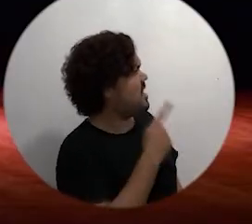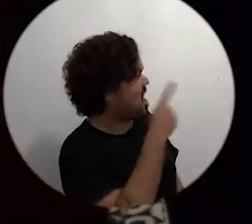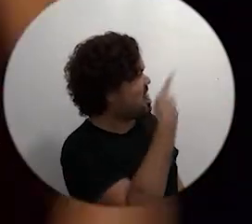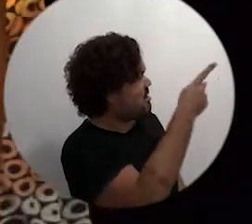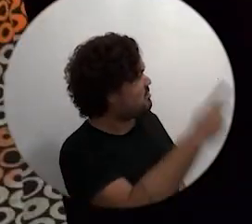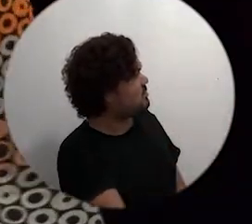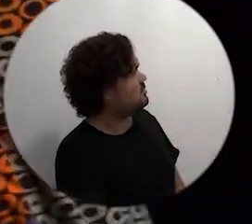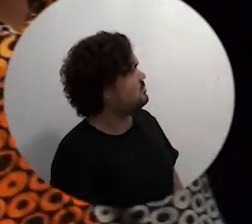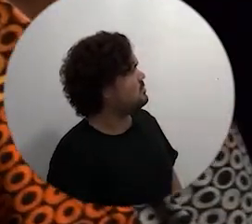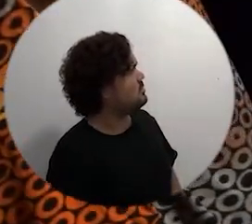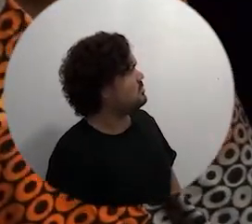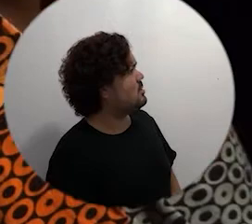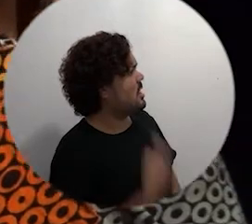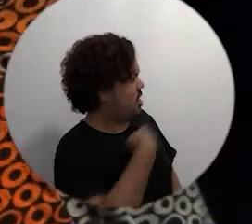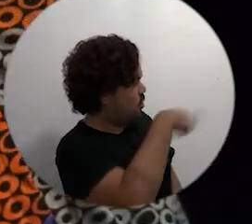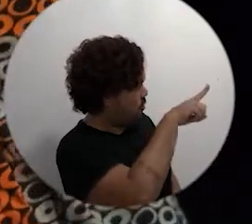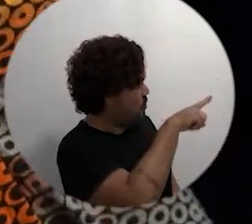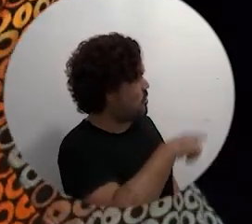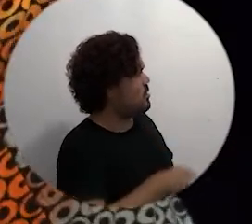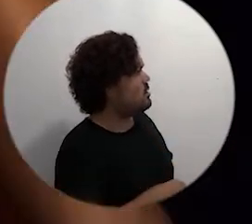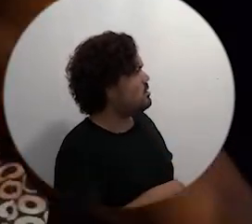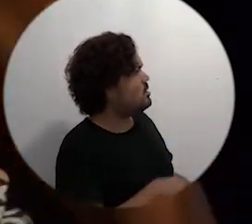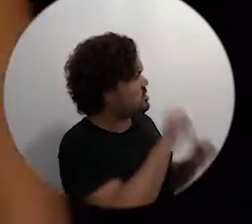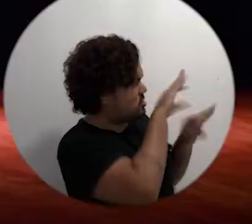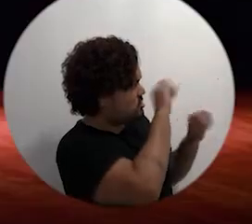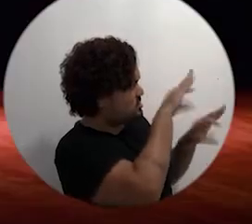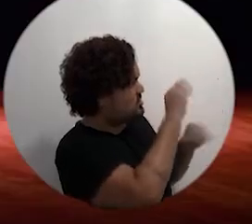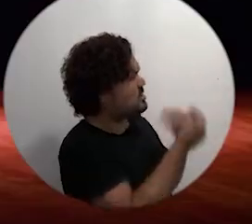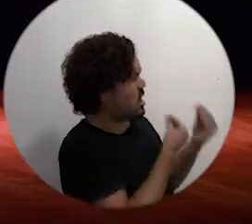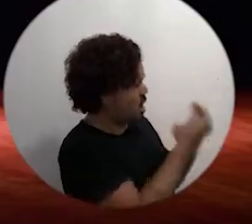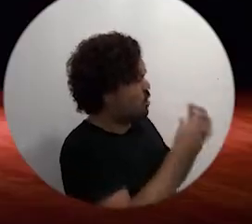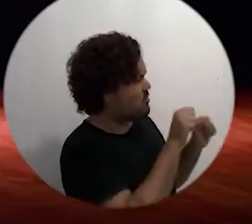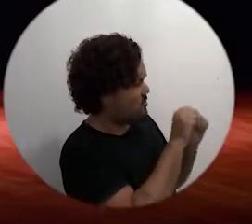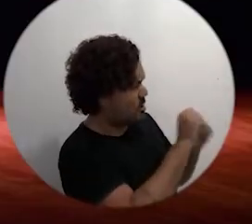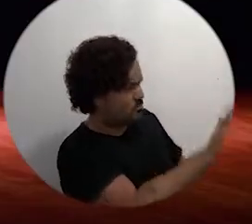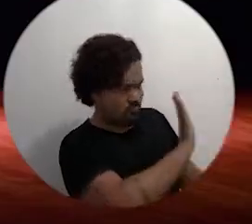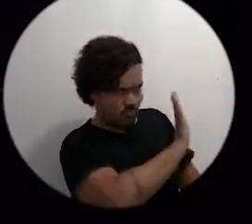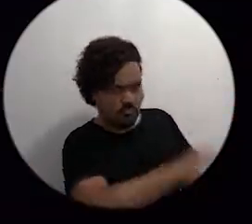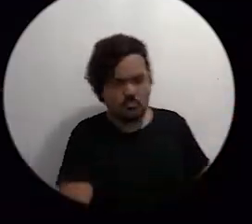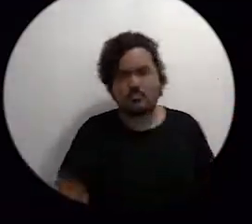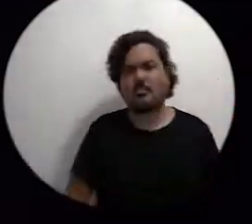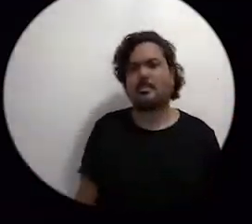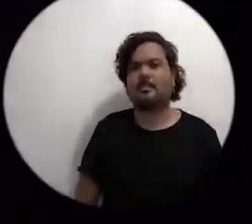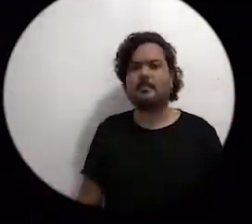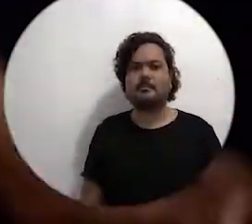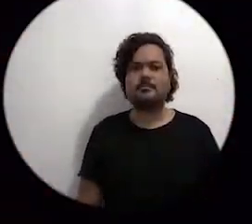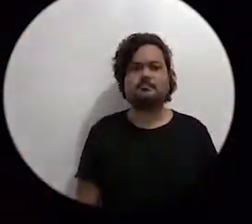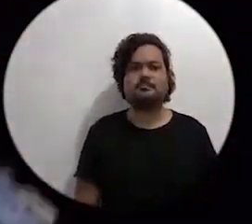Assim mesmo. Vou te ensinar como é que é. Comecei, né?